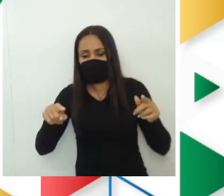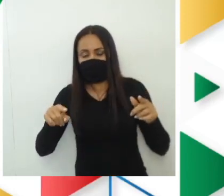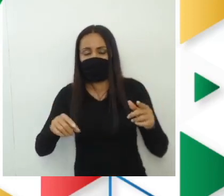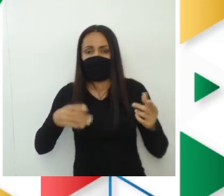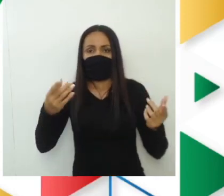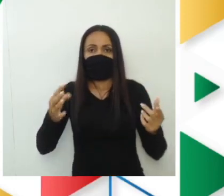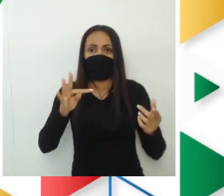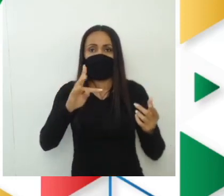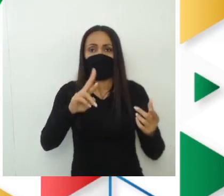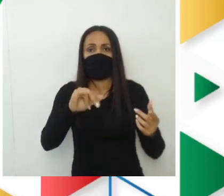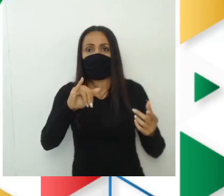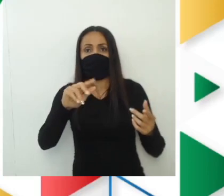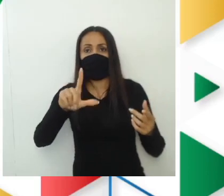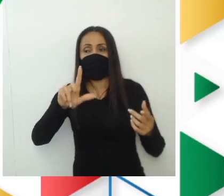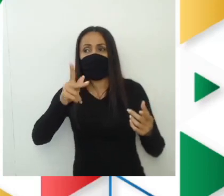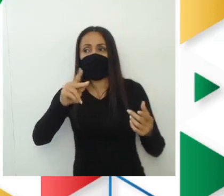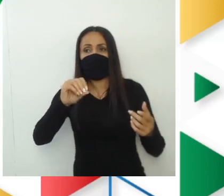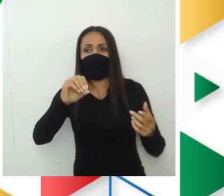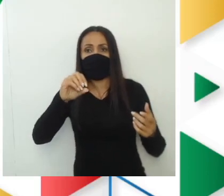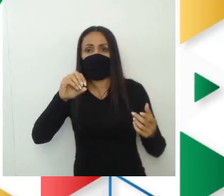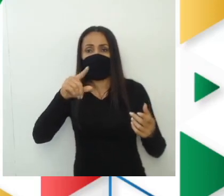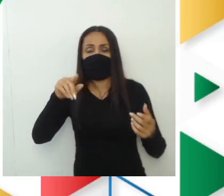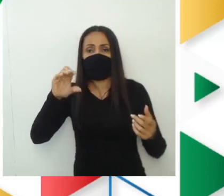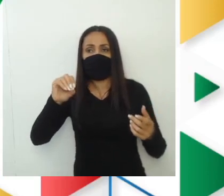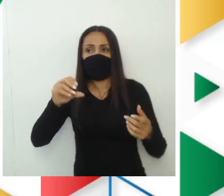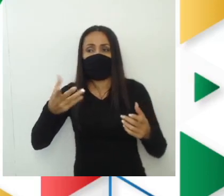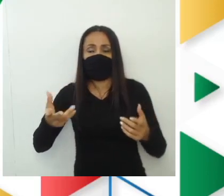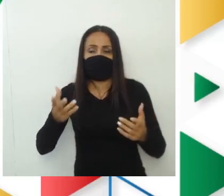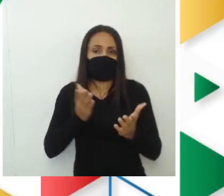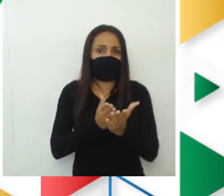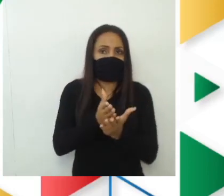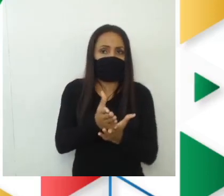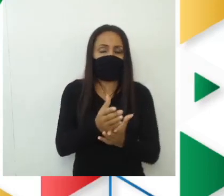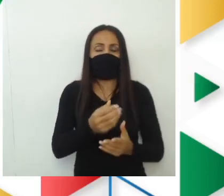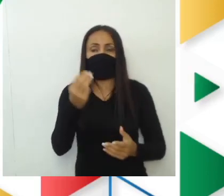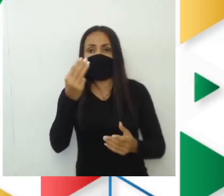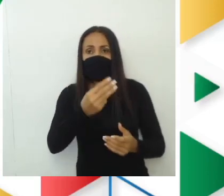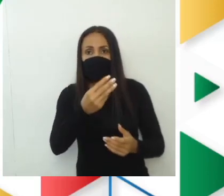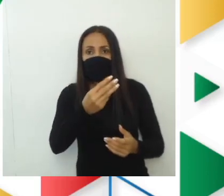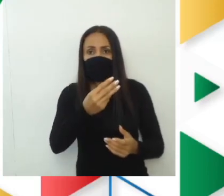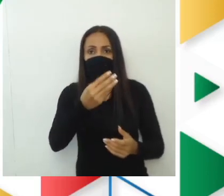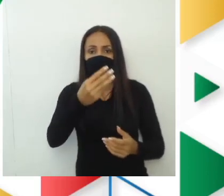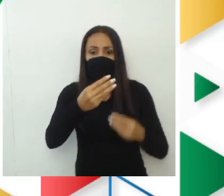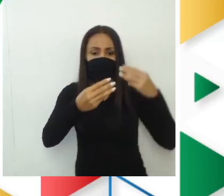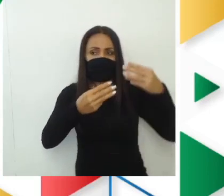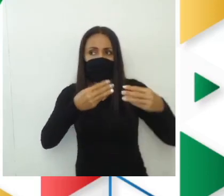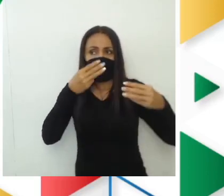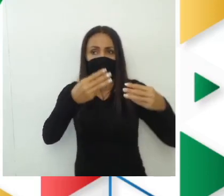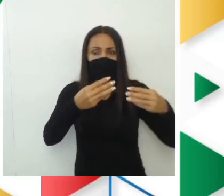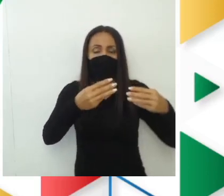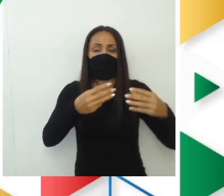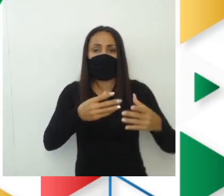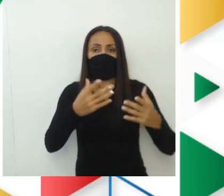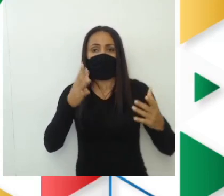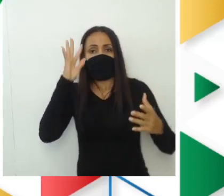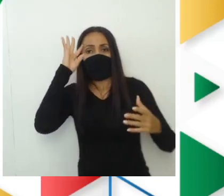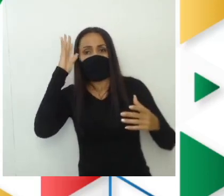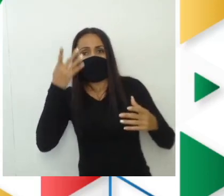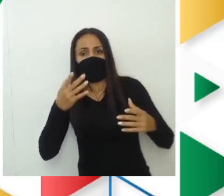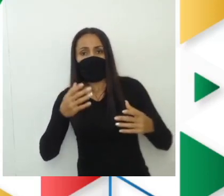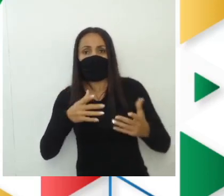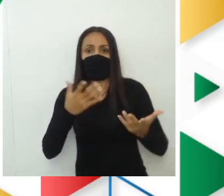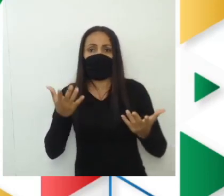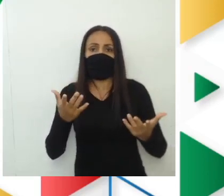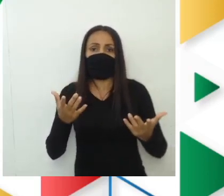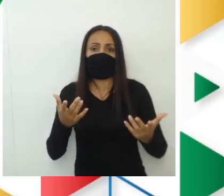lembra da classe que a gente acabou de falar? Na ordem, né, de 3 em 3, eles resolveram extinguir isso